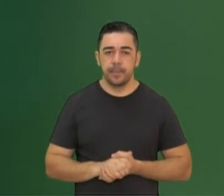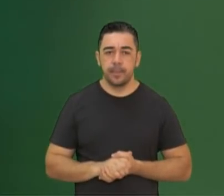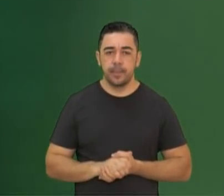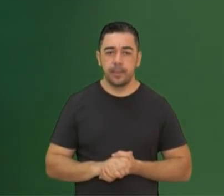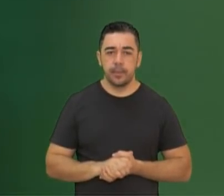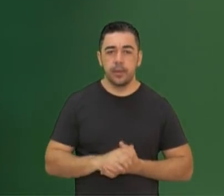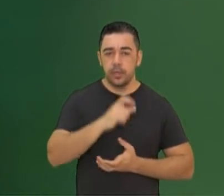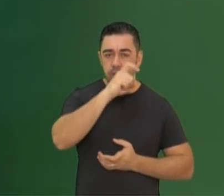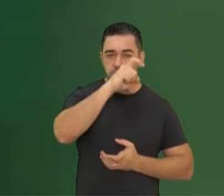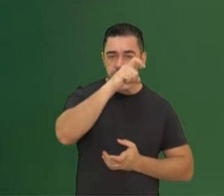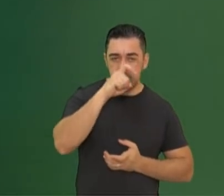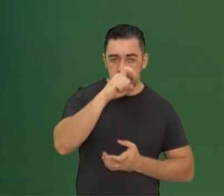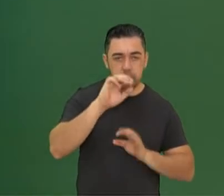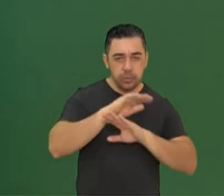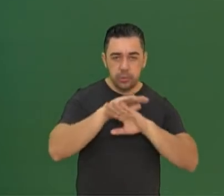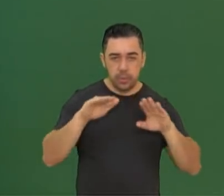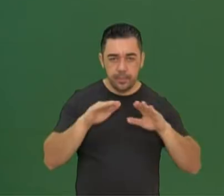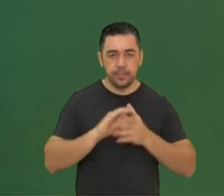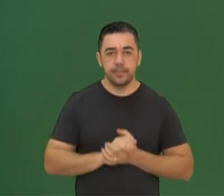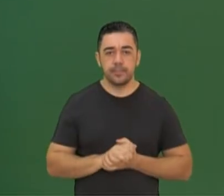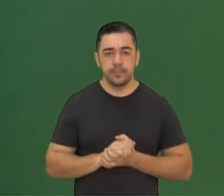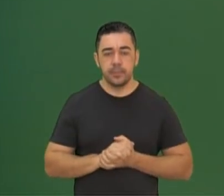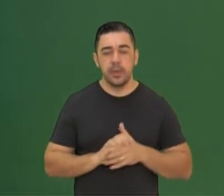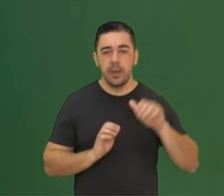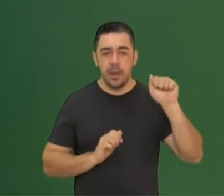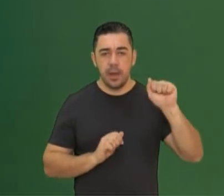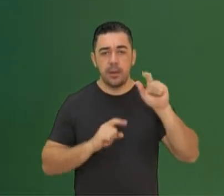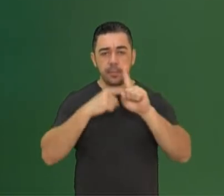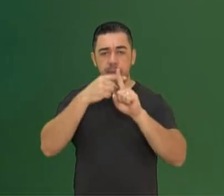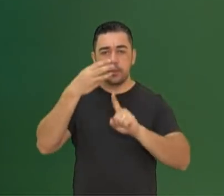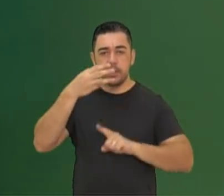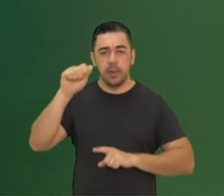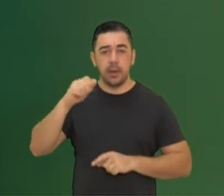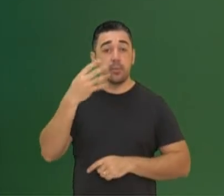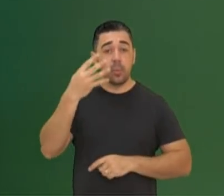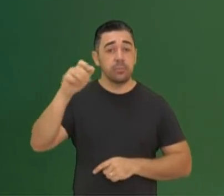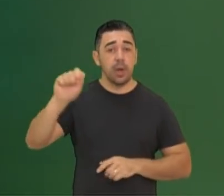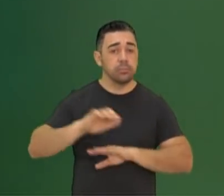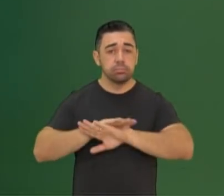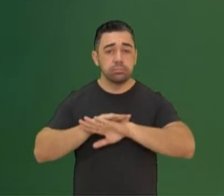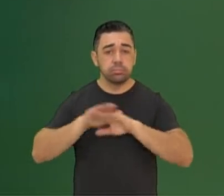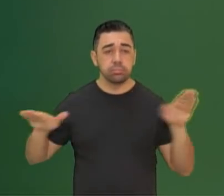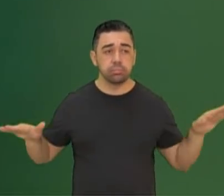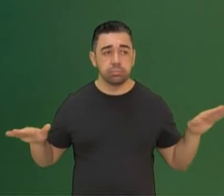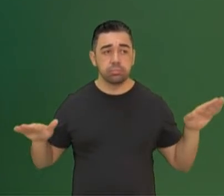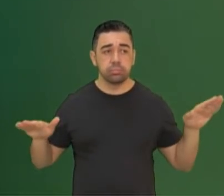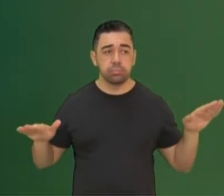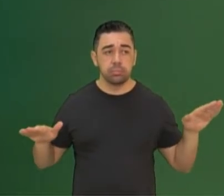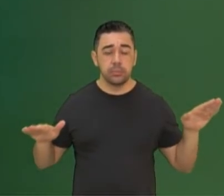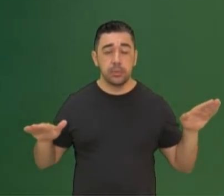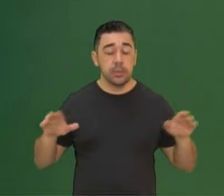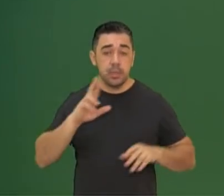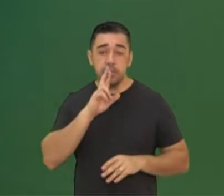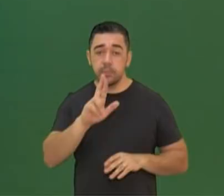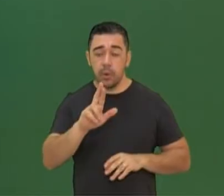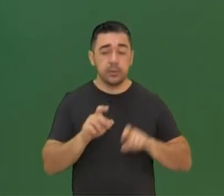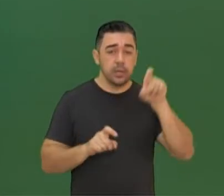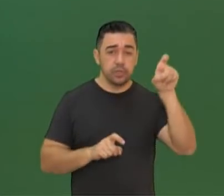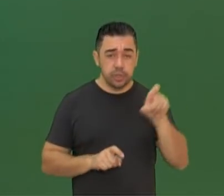é x. E a mais 3a, 4a. Então a resposta